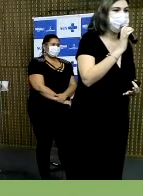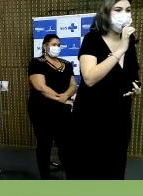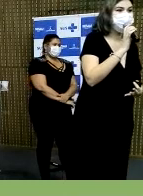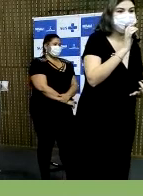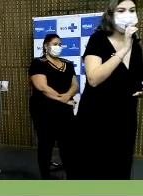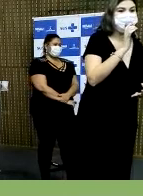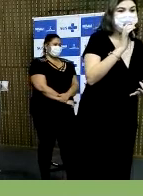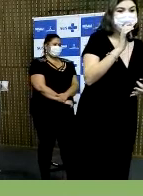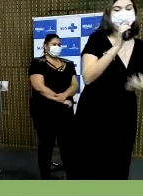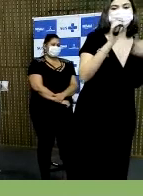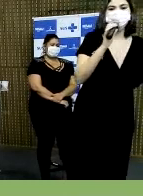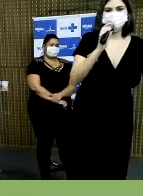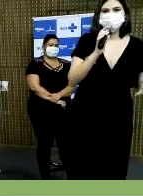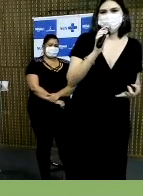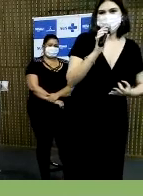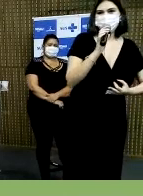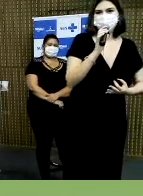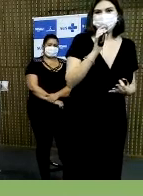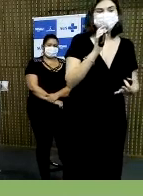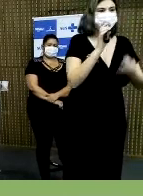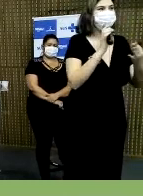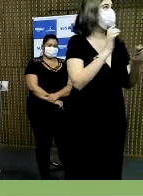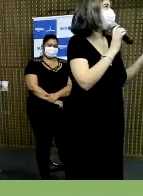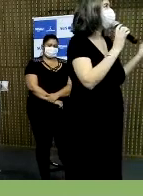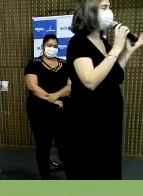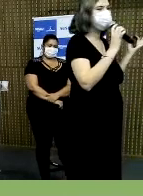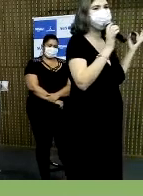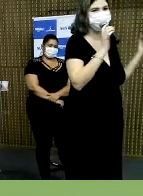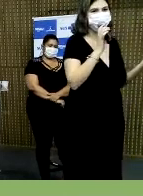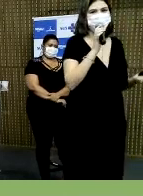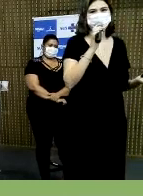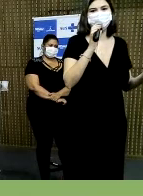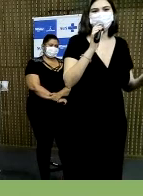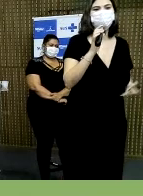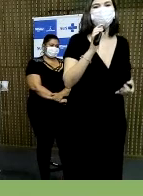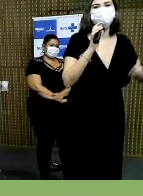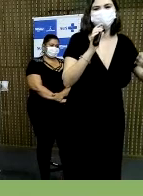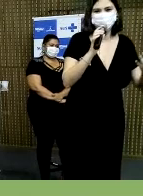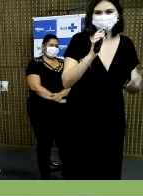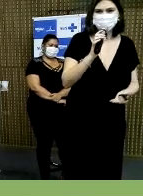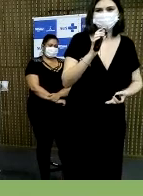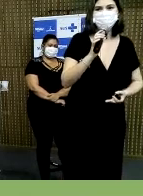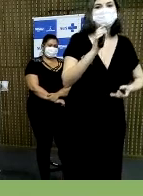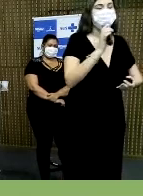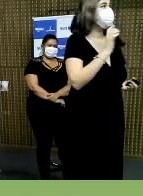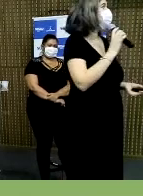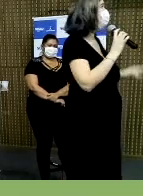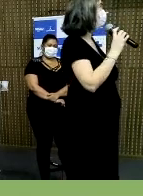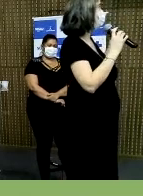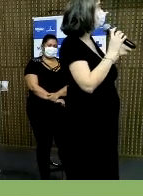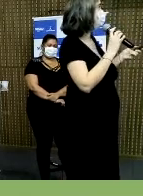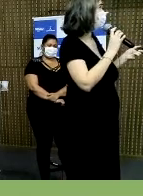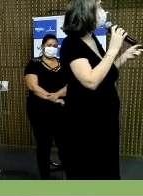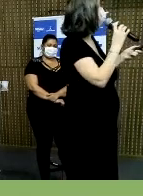trabalhar com isso, mas num nível de pandemia, se a gente não tivesse talvez esses profissionais, a gente teria muito mais dificuldade. Então, eles